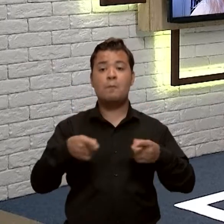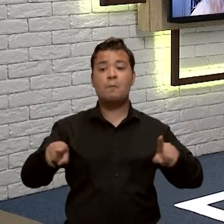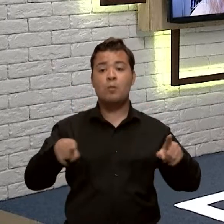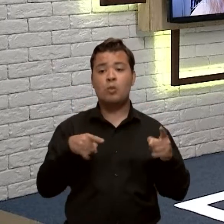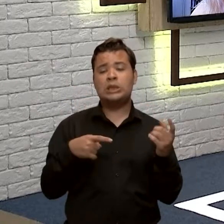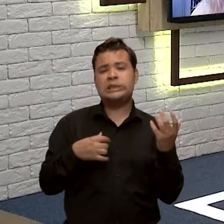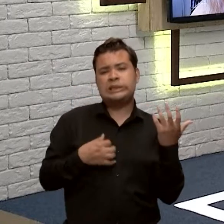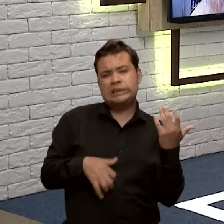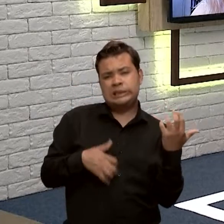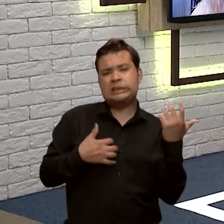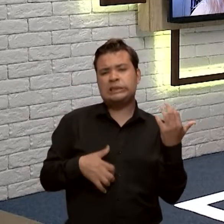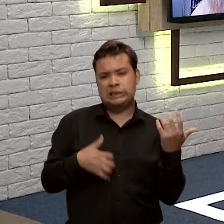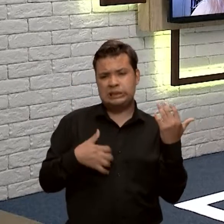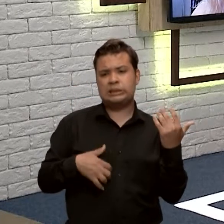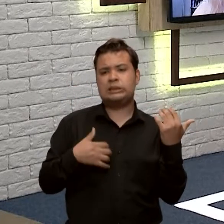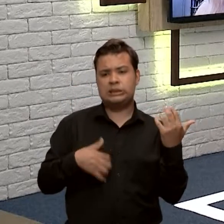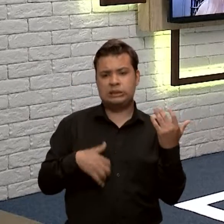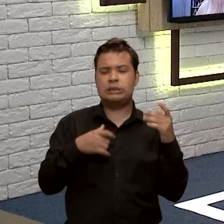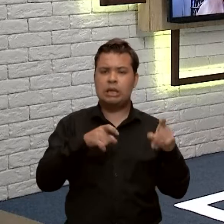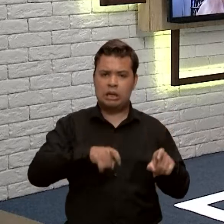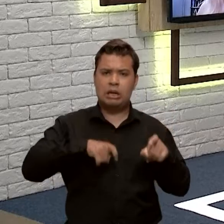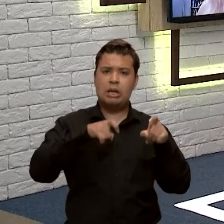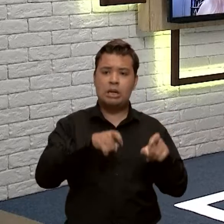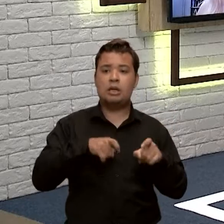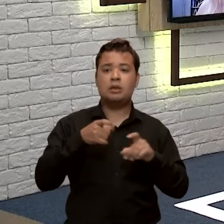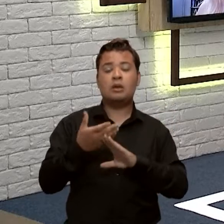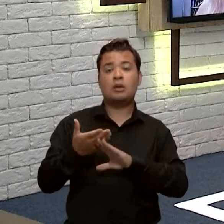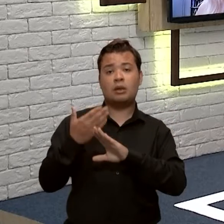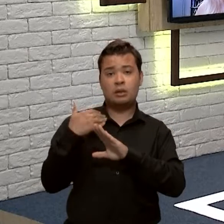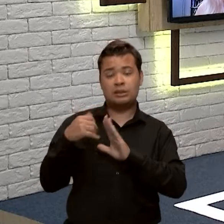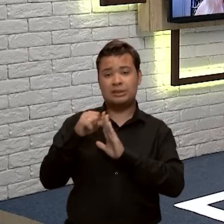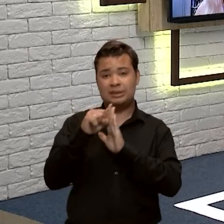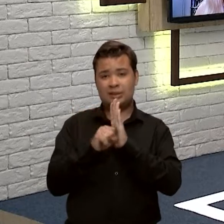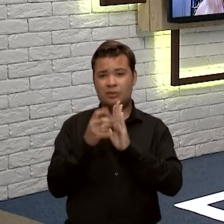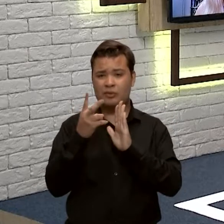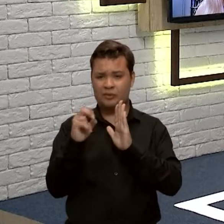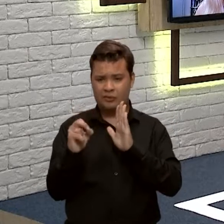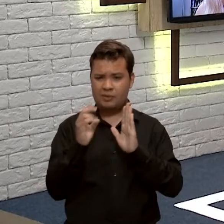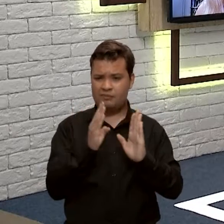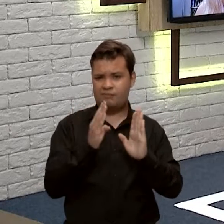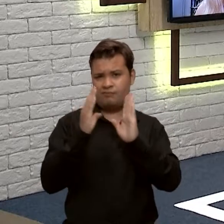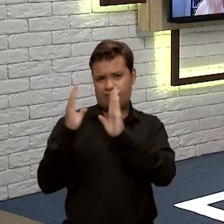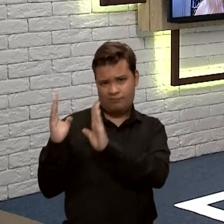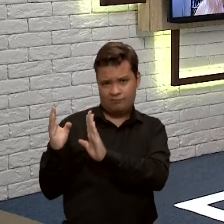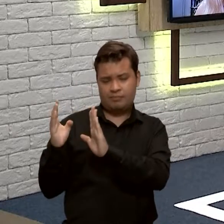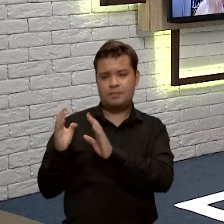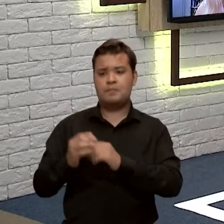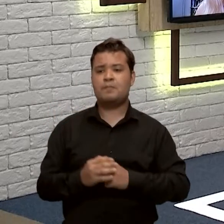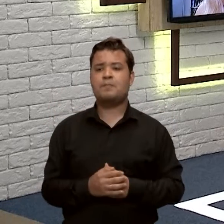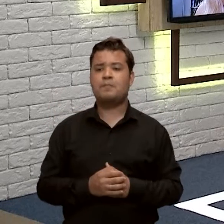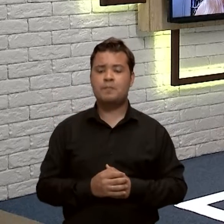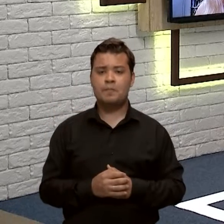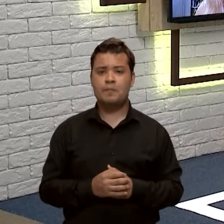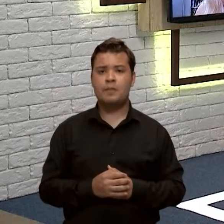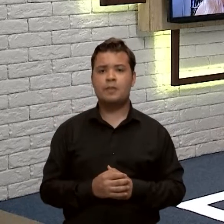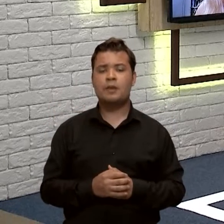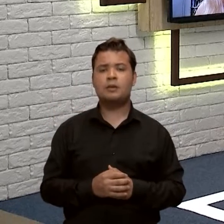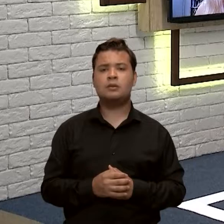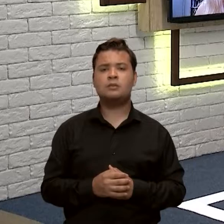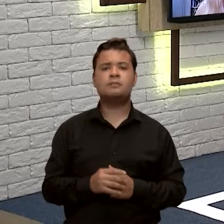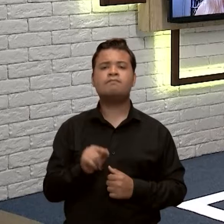da segunda metade do século XX, principalmente. E ele tomou o título de